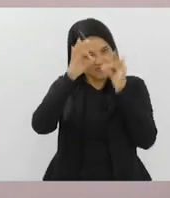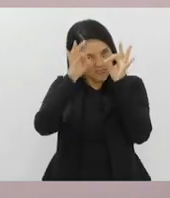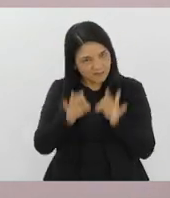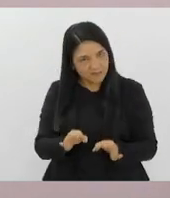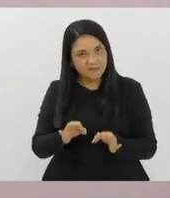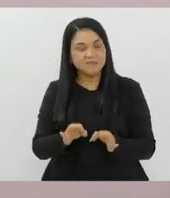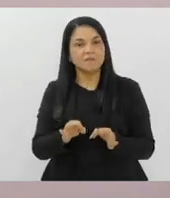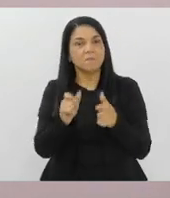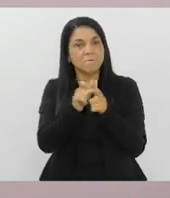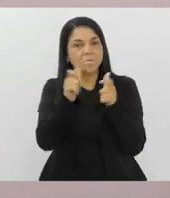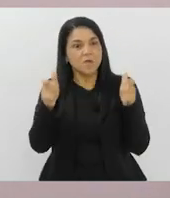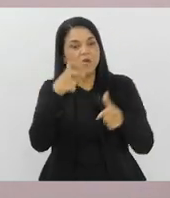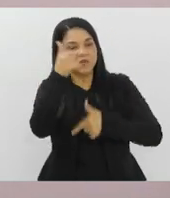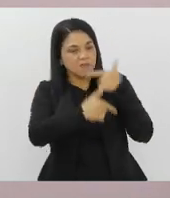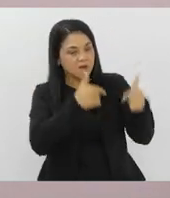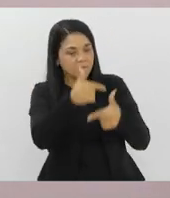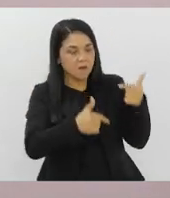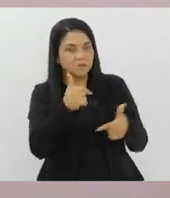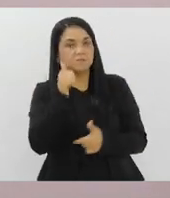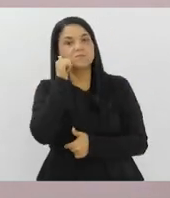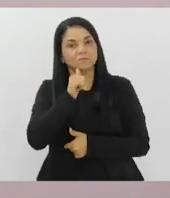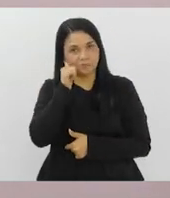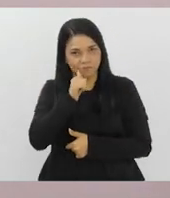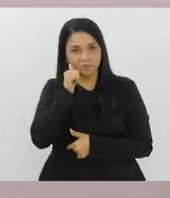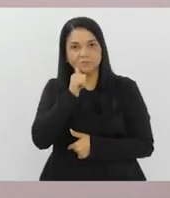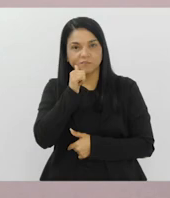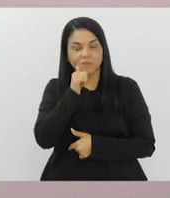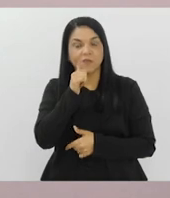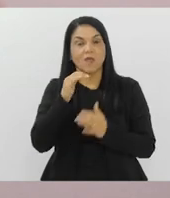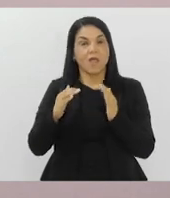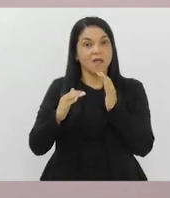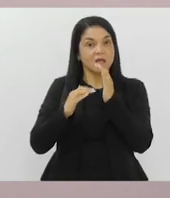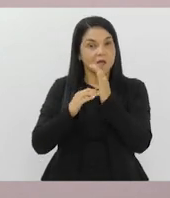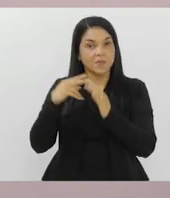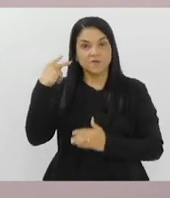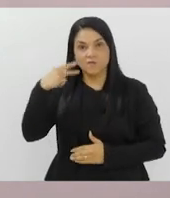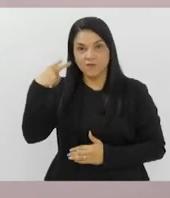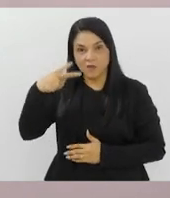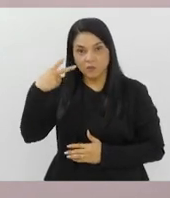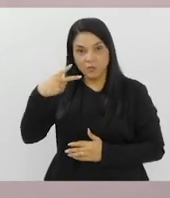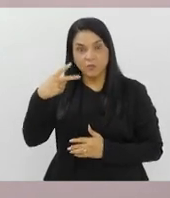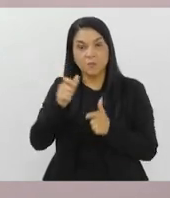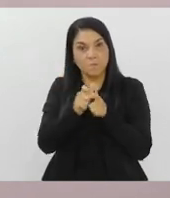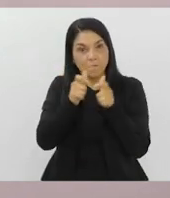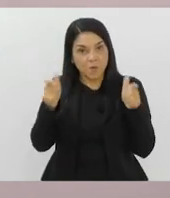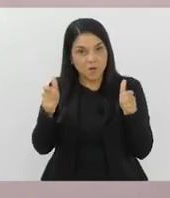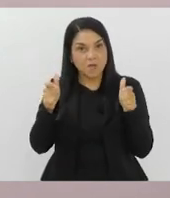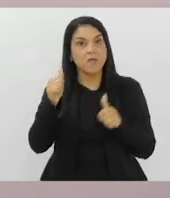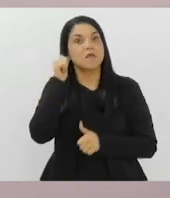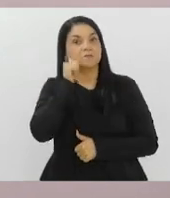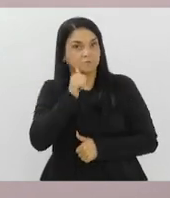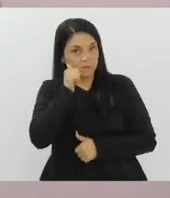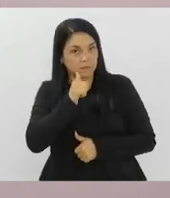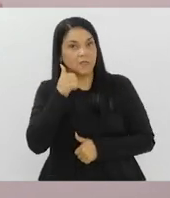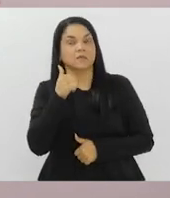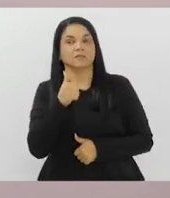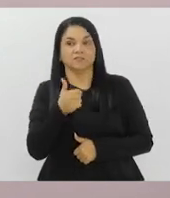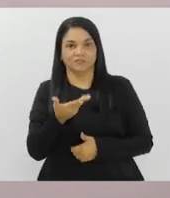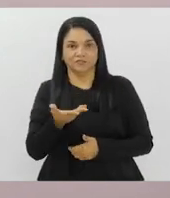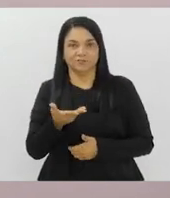maioria de trabalhadoras mulheres. Uma Câmara dos Vereadores que tem uma maioria de trabalhadoras